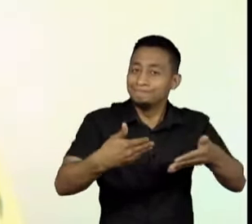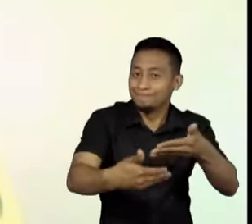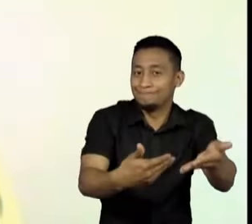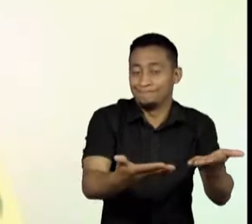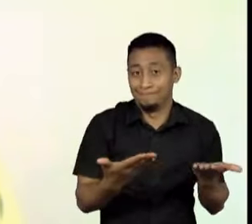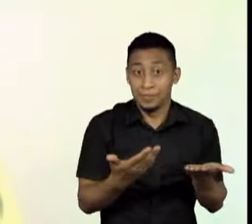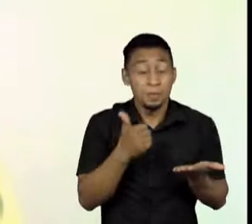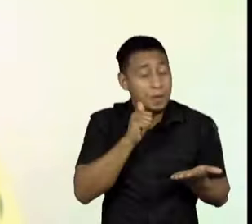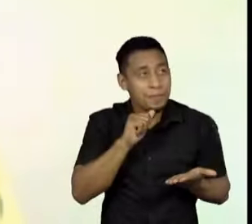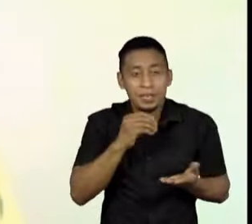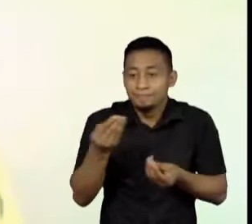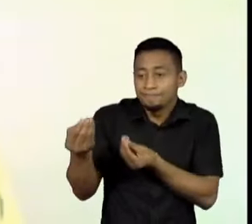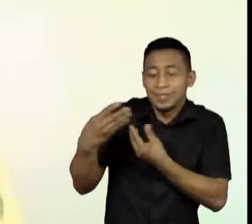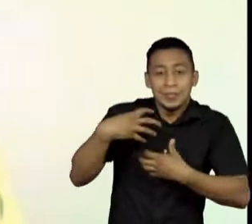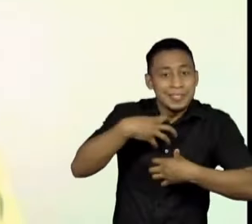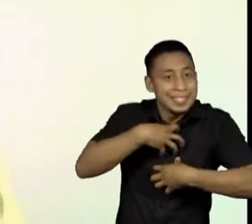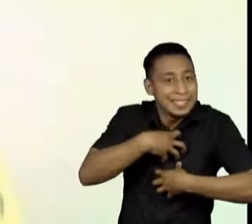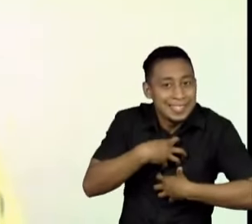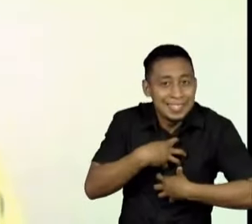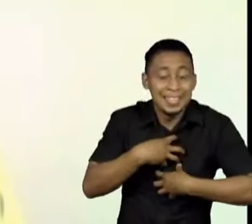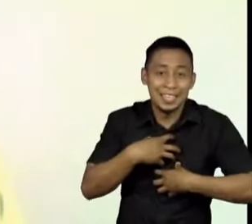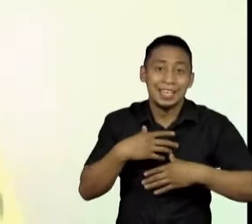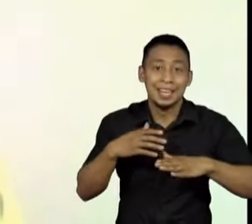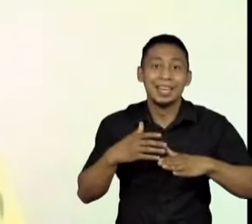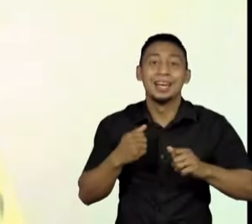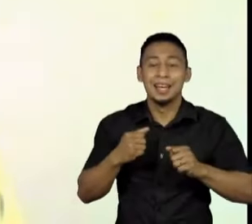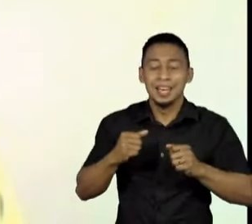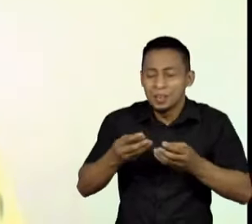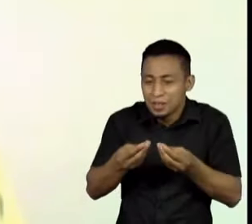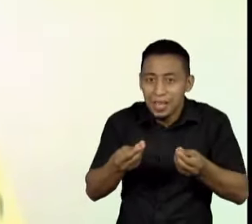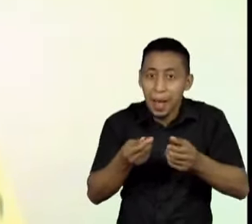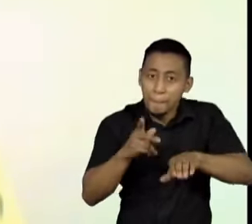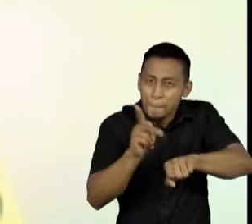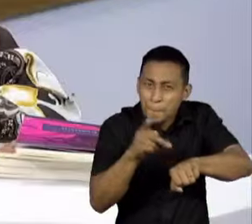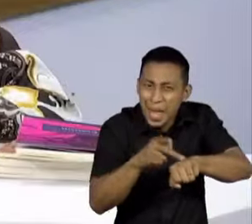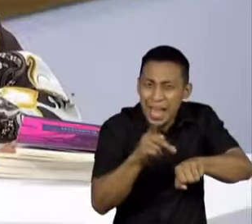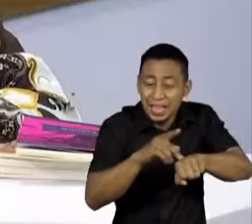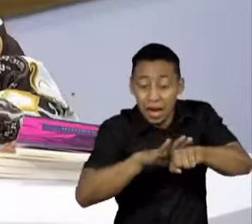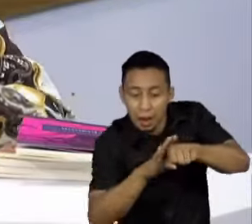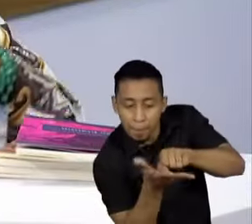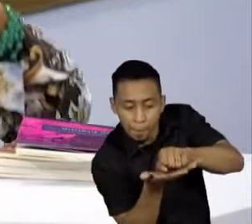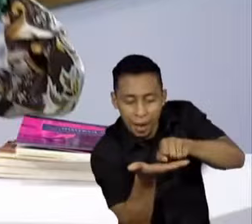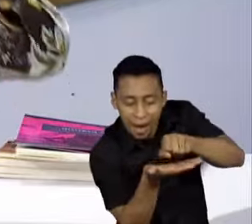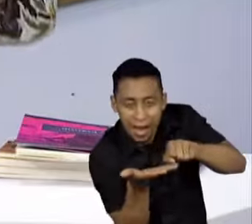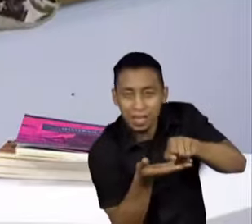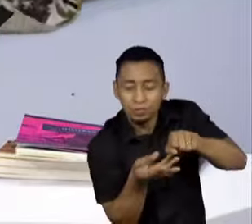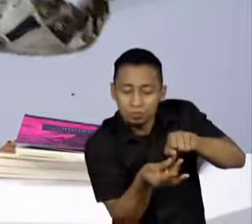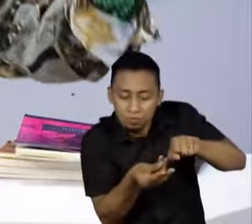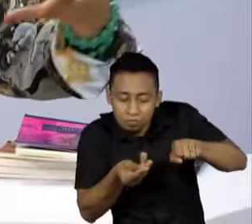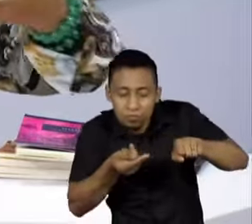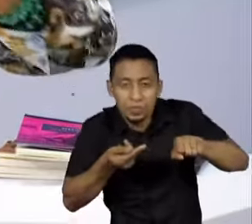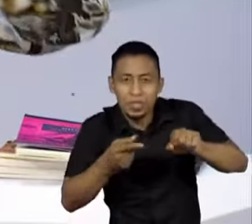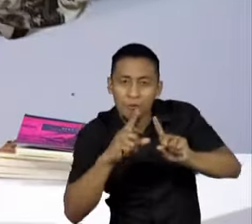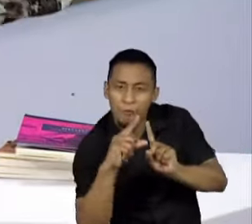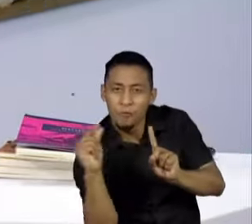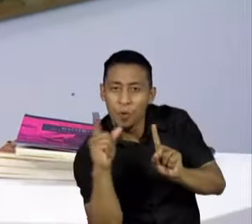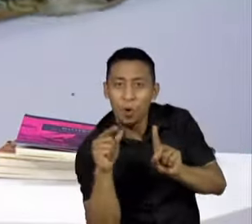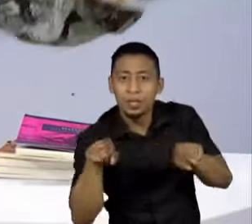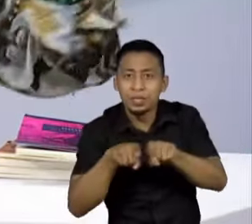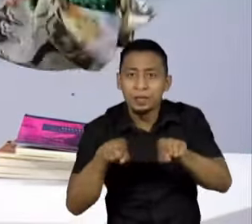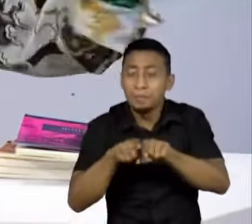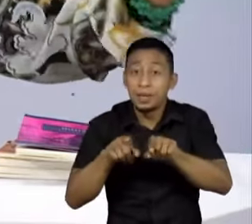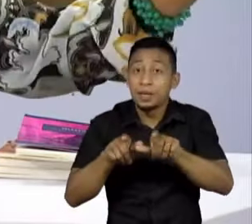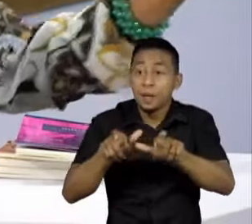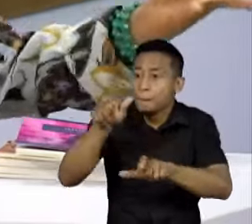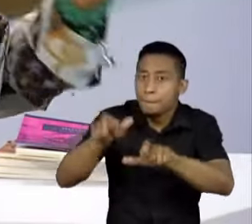mãe que me fez sentir as flores amassadas debaixo das pedras, os corpos vazios, os